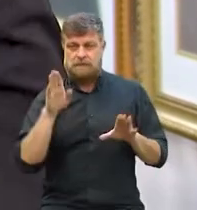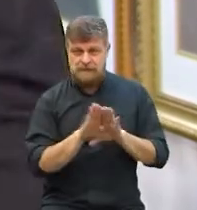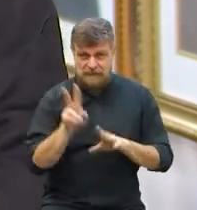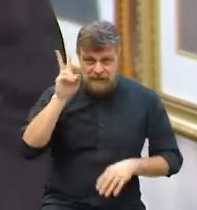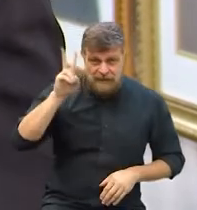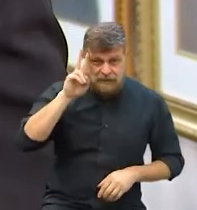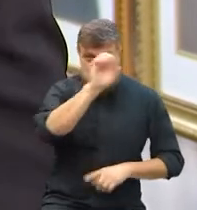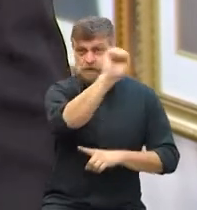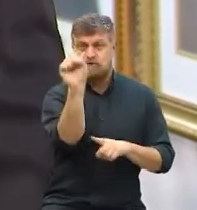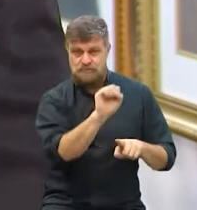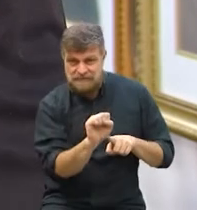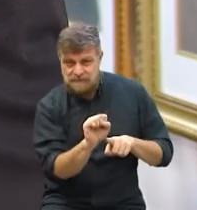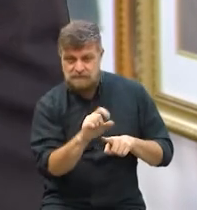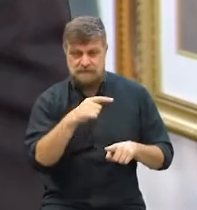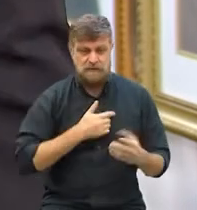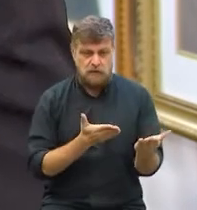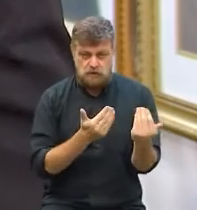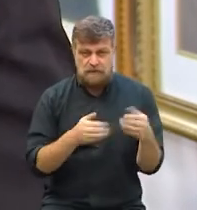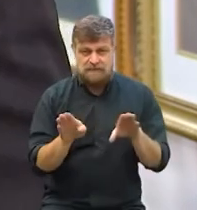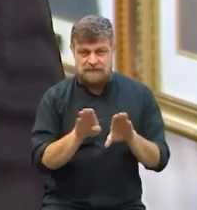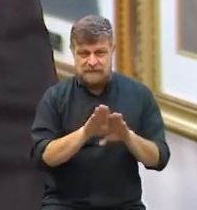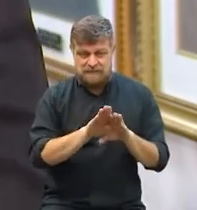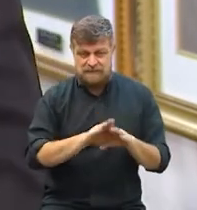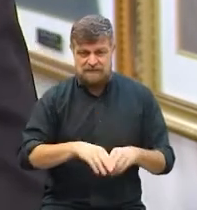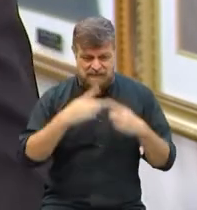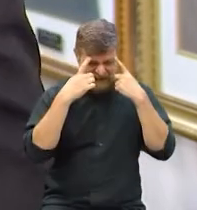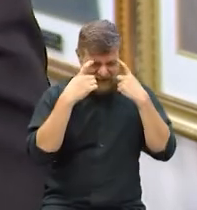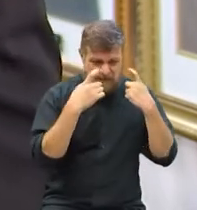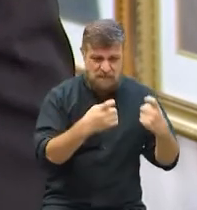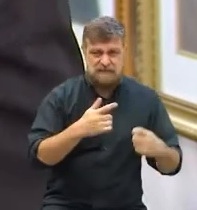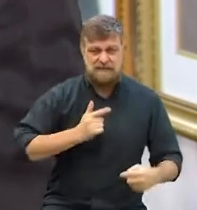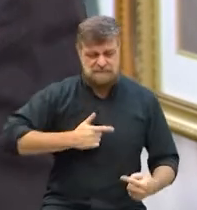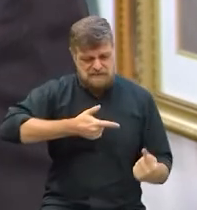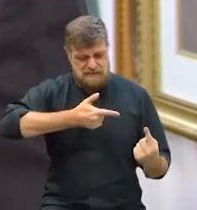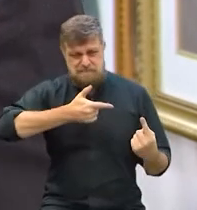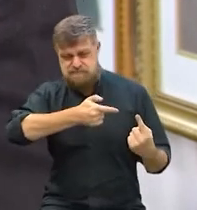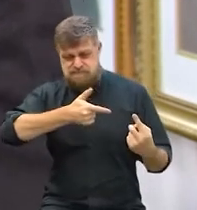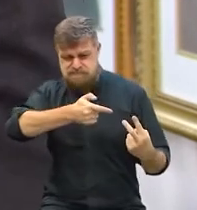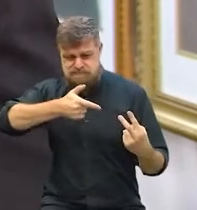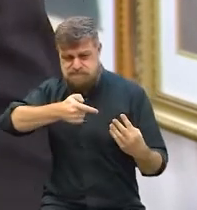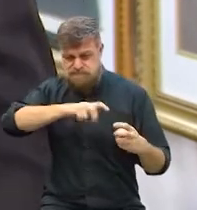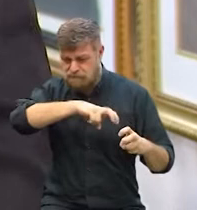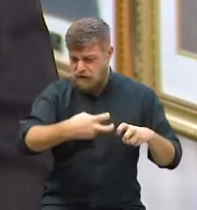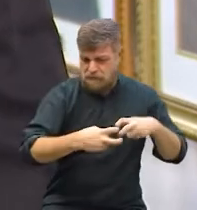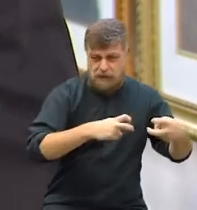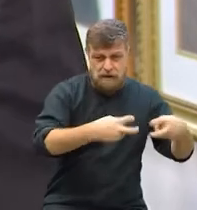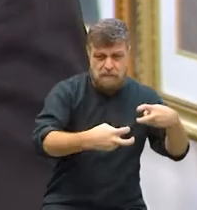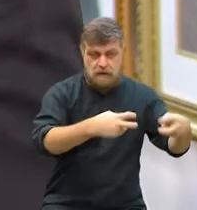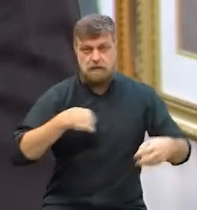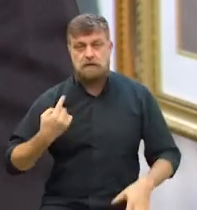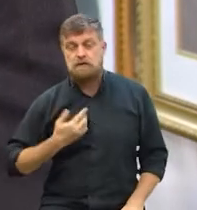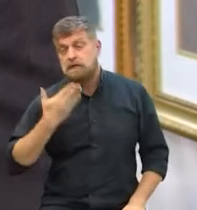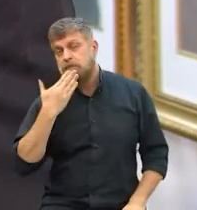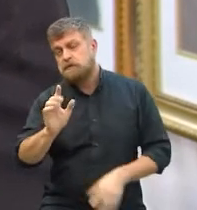Nós podemos lembrar o caso de Suzano, né, onde jovens também fizeram uma violência muito grande também contra outros jovens. E o que